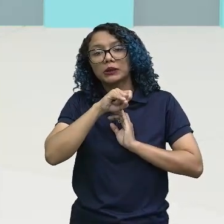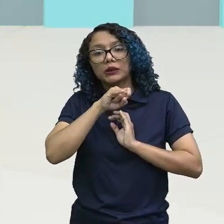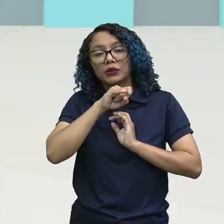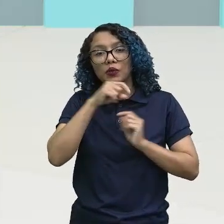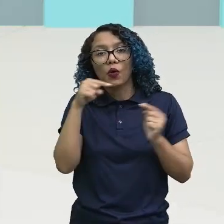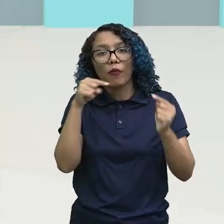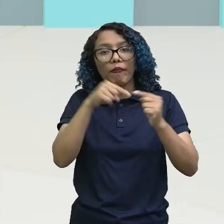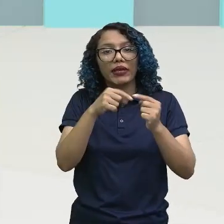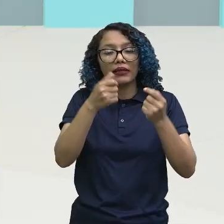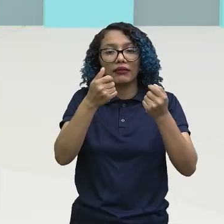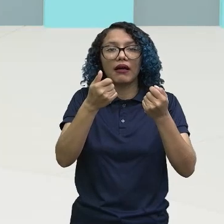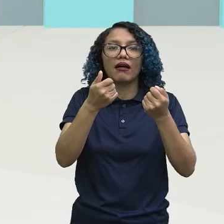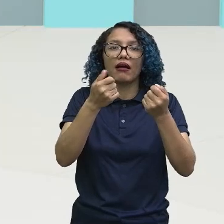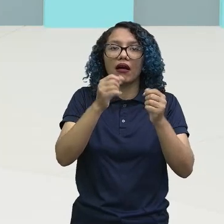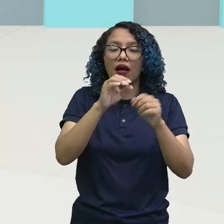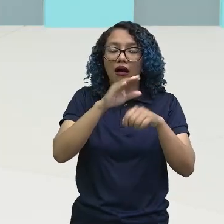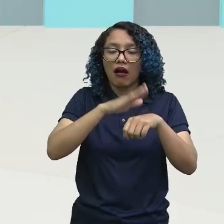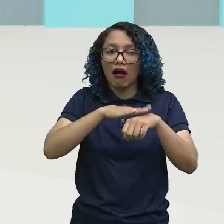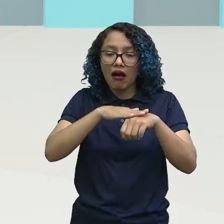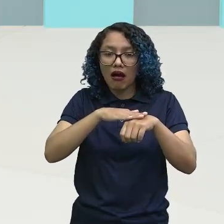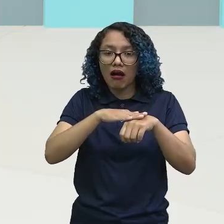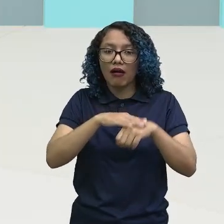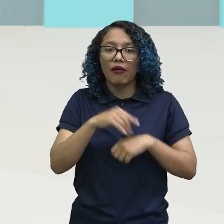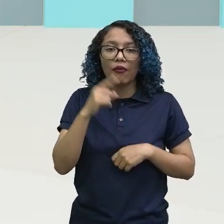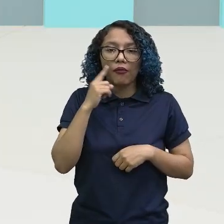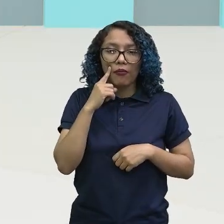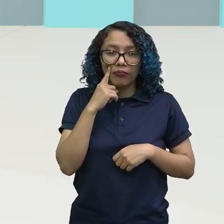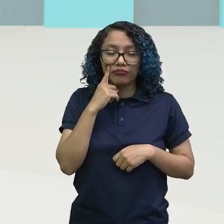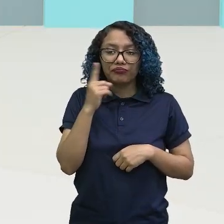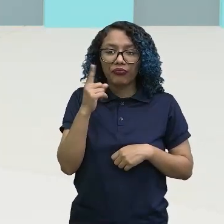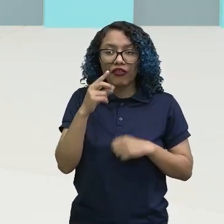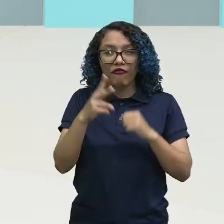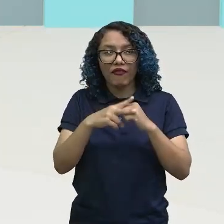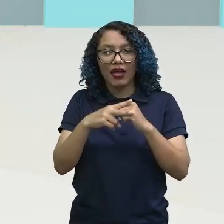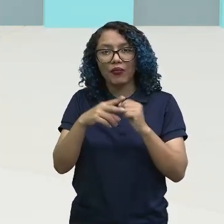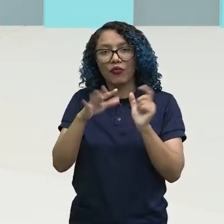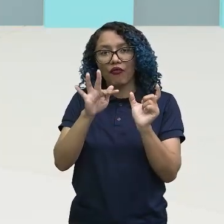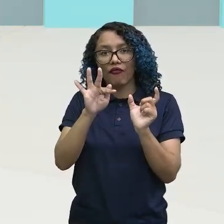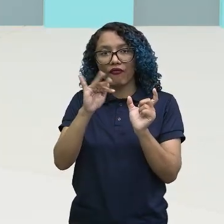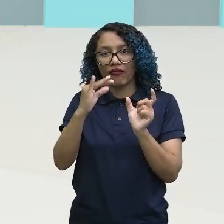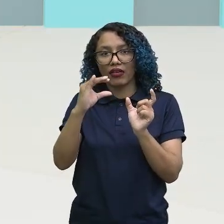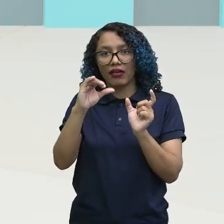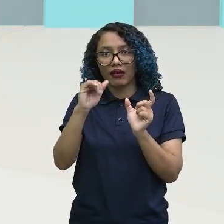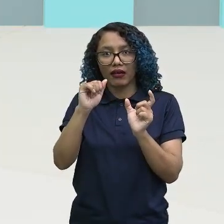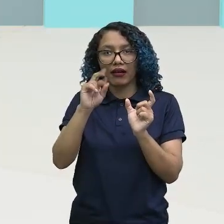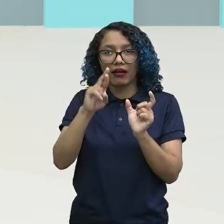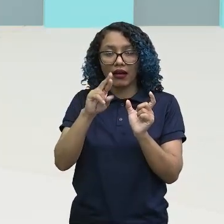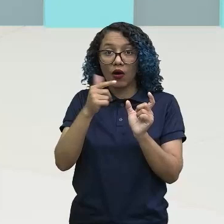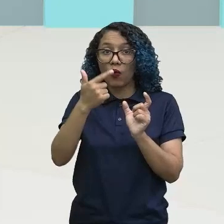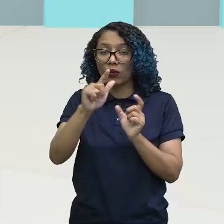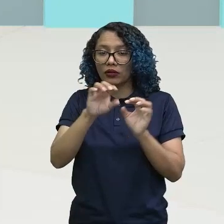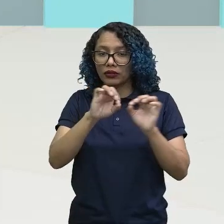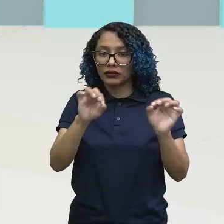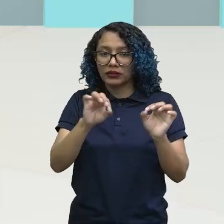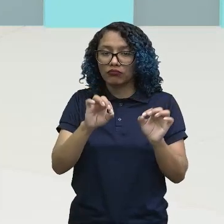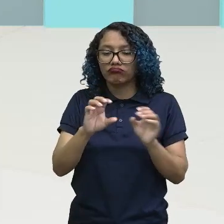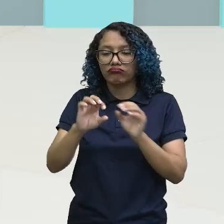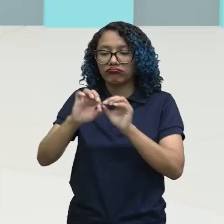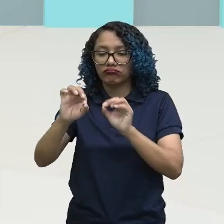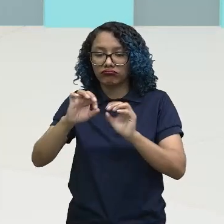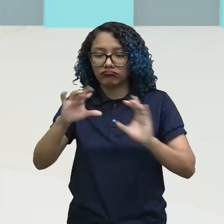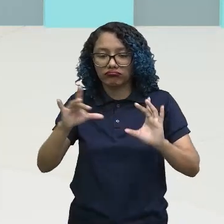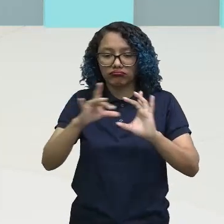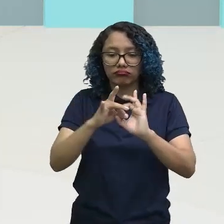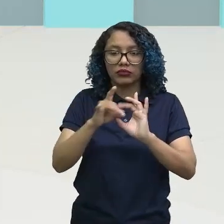Observe que eu tenho o verbo ficar, então eu tenho outra oração. E essas duas orações, elas vão estar sendo ligadas por